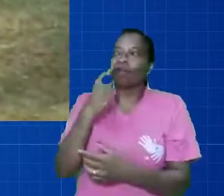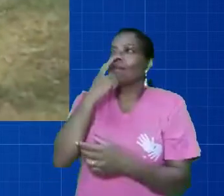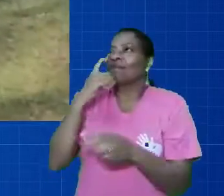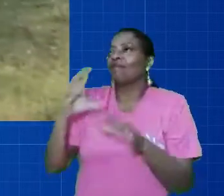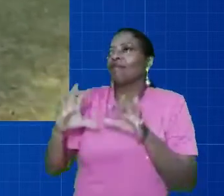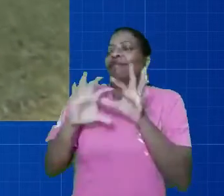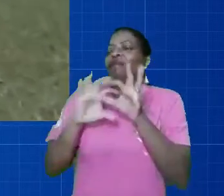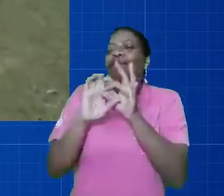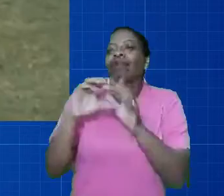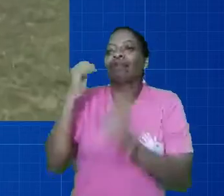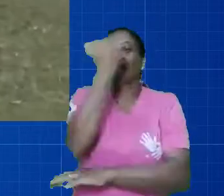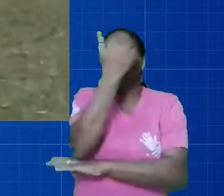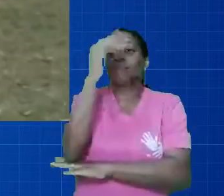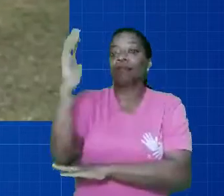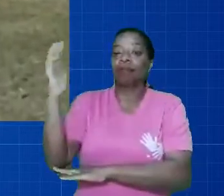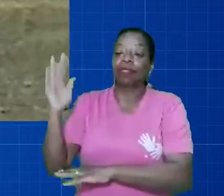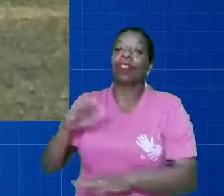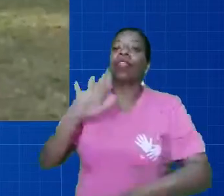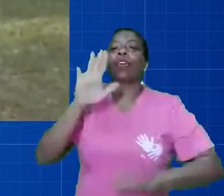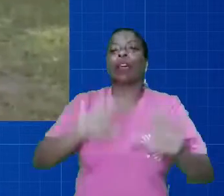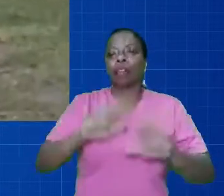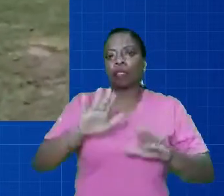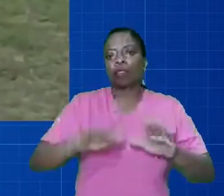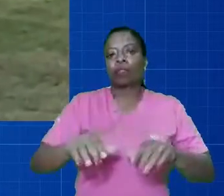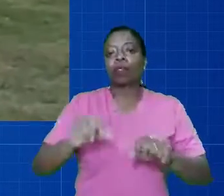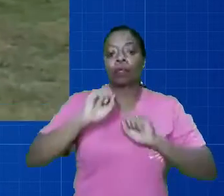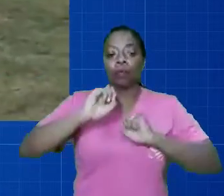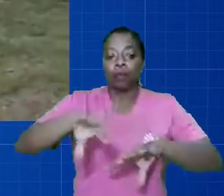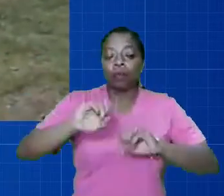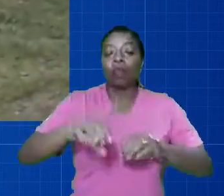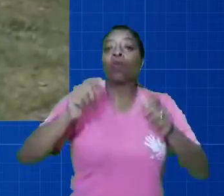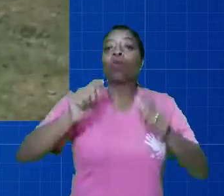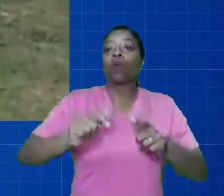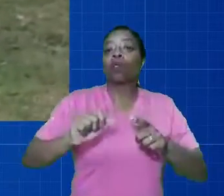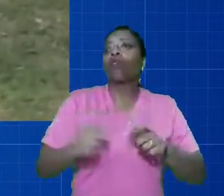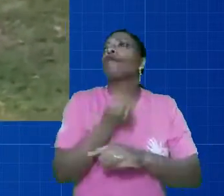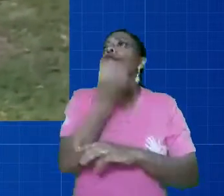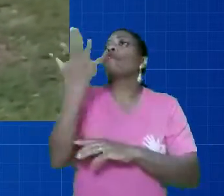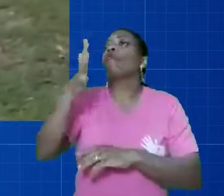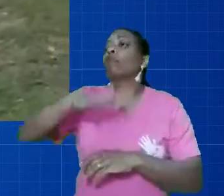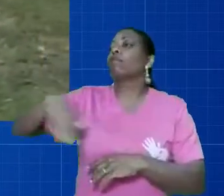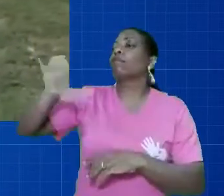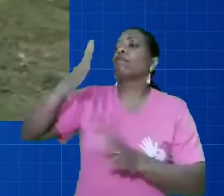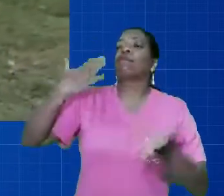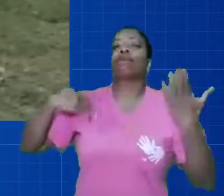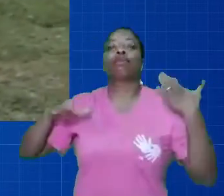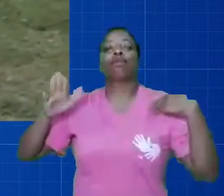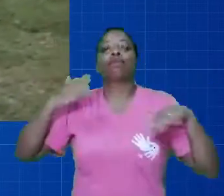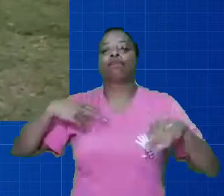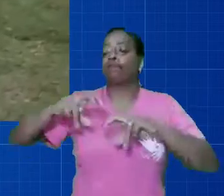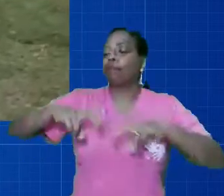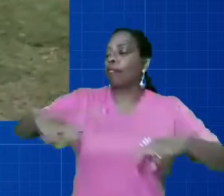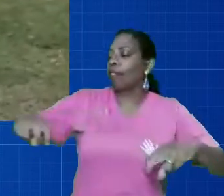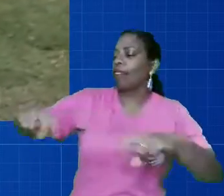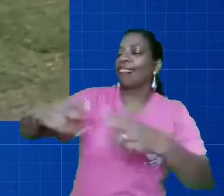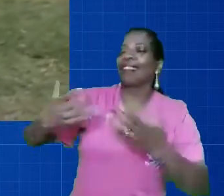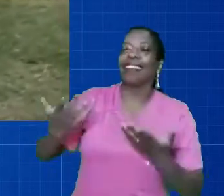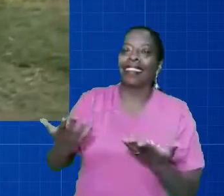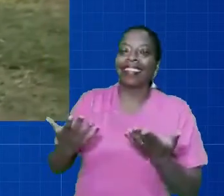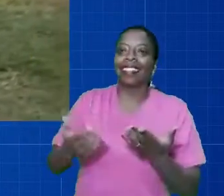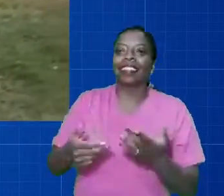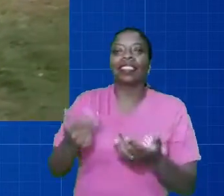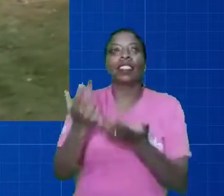muitas vezes, nós ficávamos com as aulas externas aqui do parque. Então, eram desenhados os ipês,